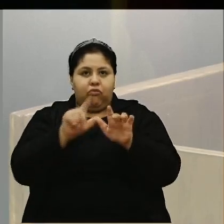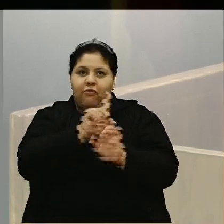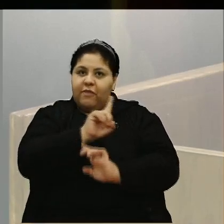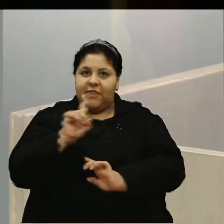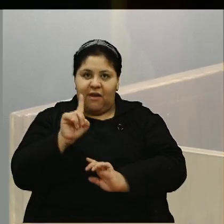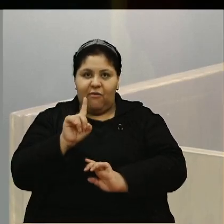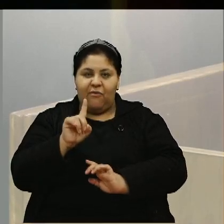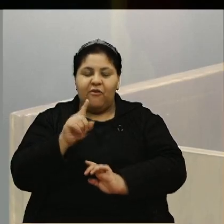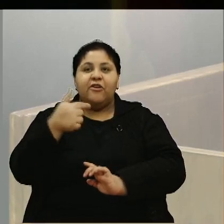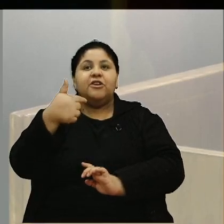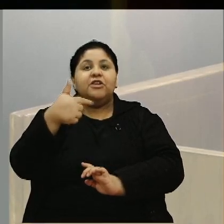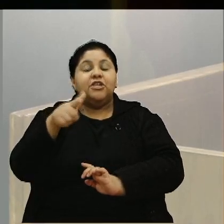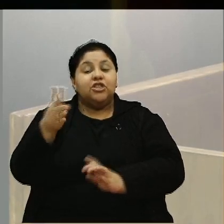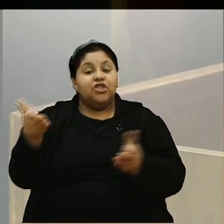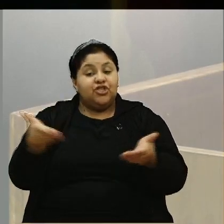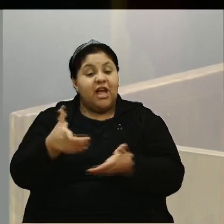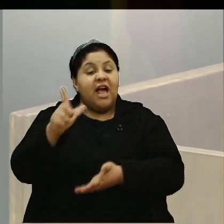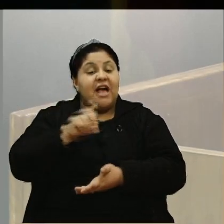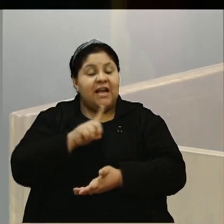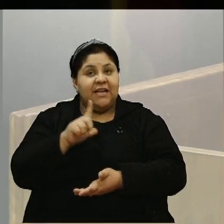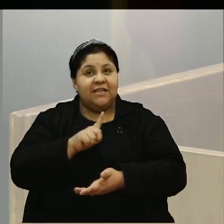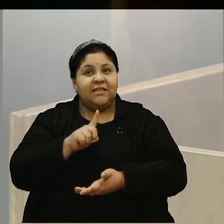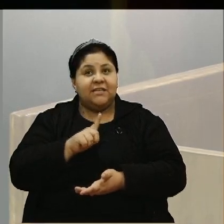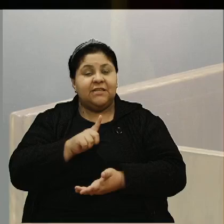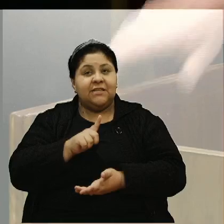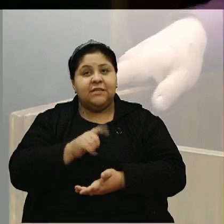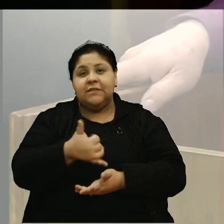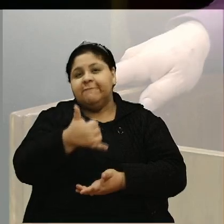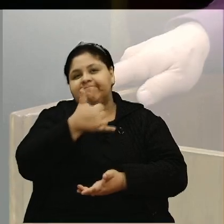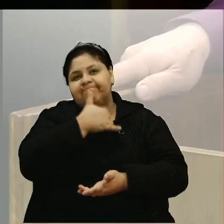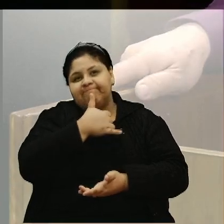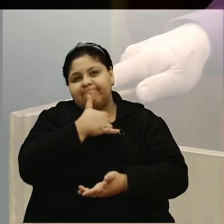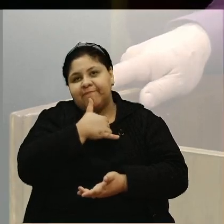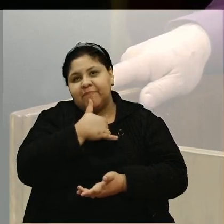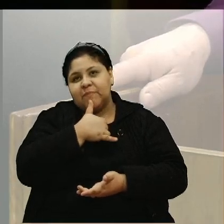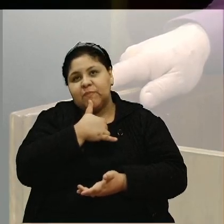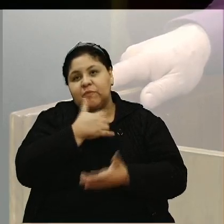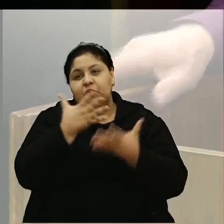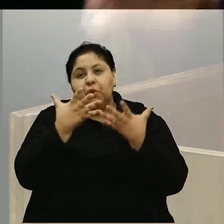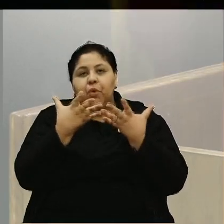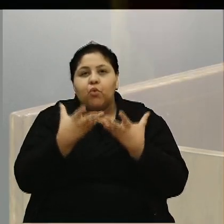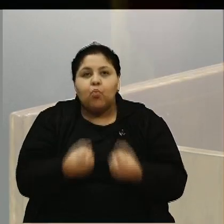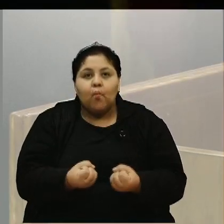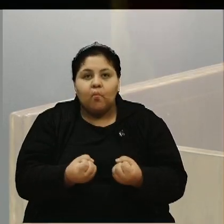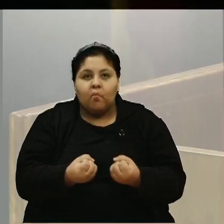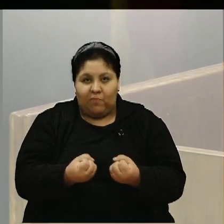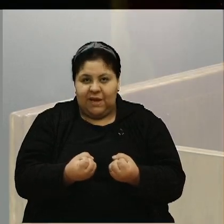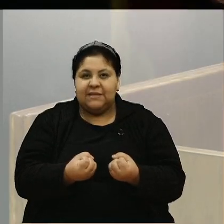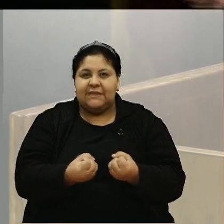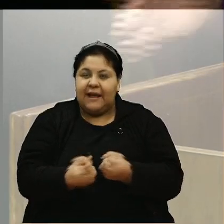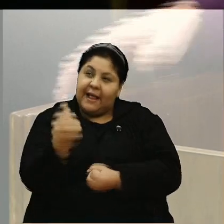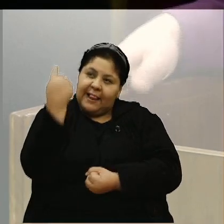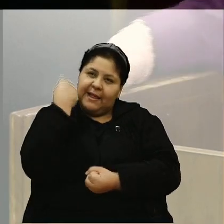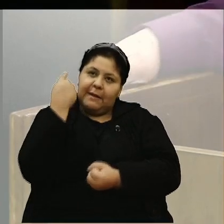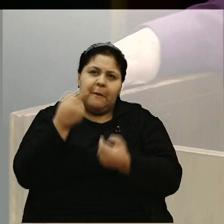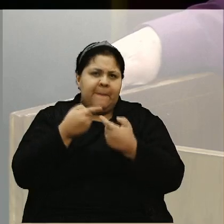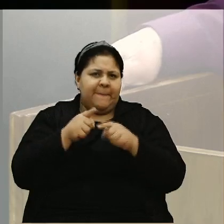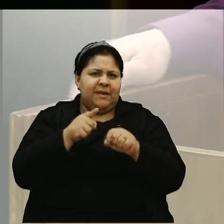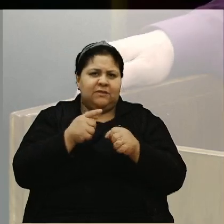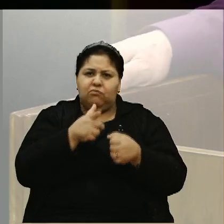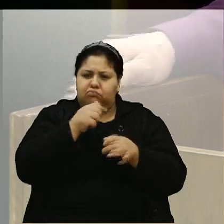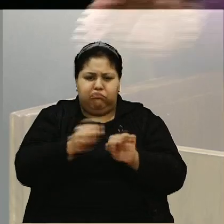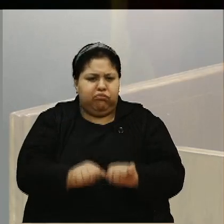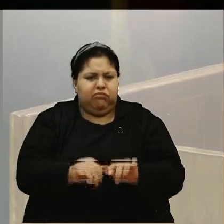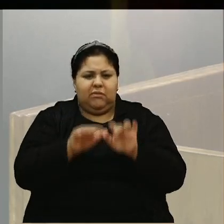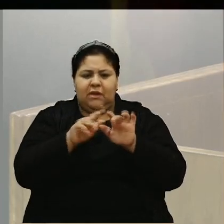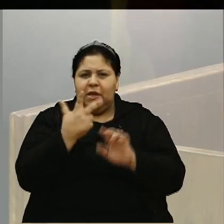estivemos aqui, vereador Sandro, se lamentando da seca lá atrás. Mas se é para vir catástrofe desse jeito,